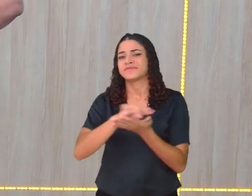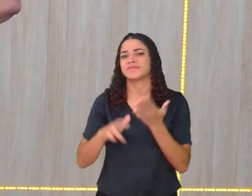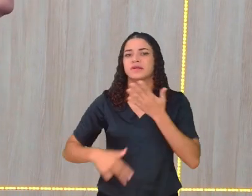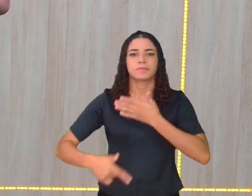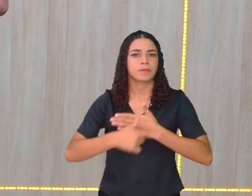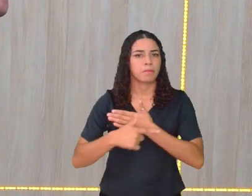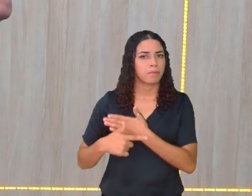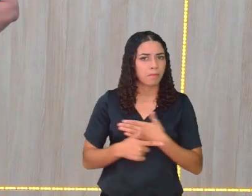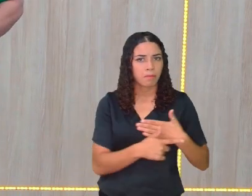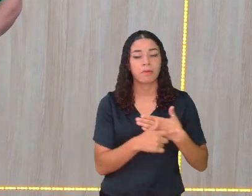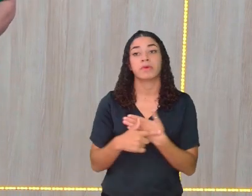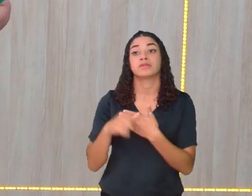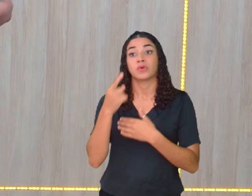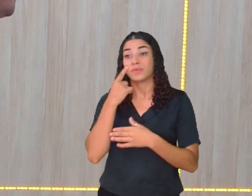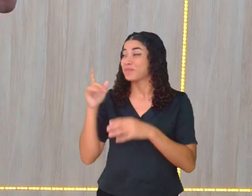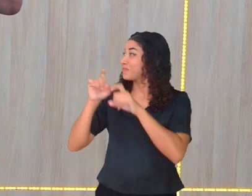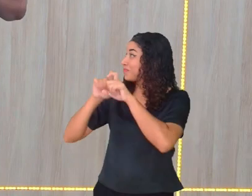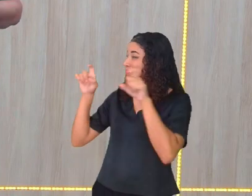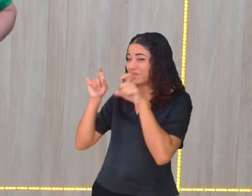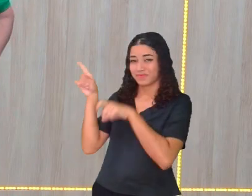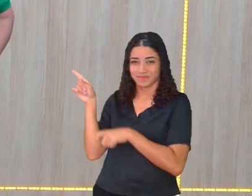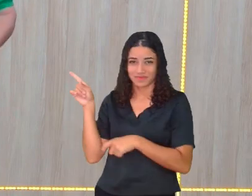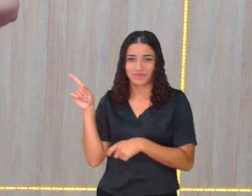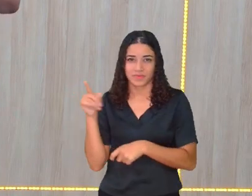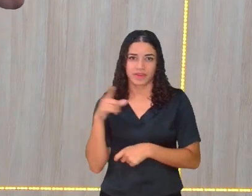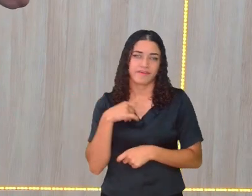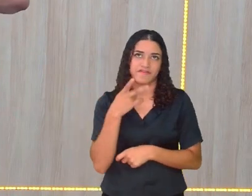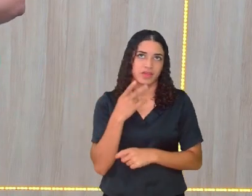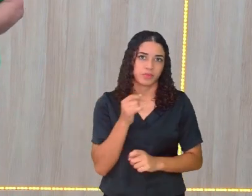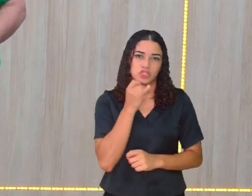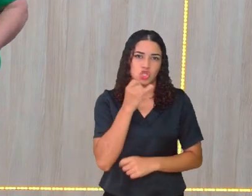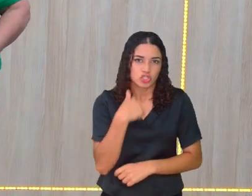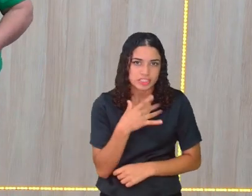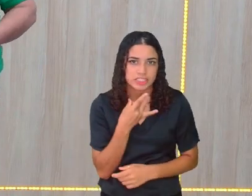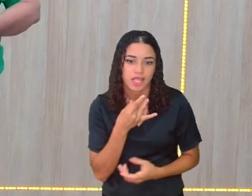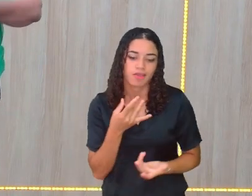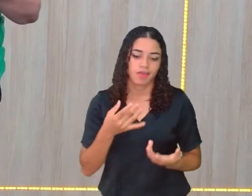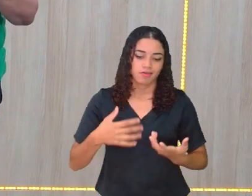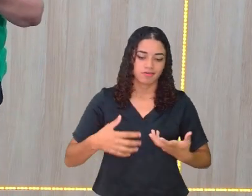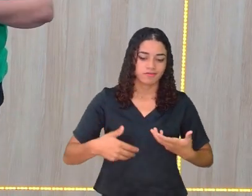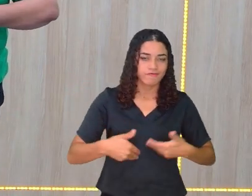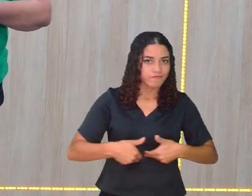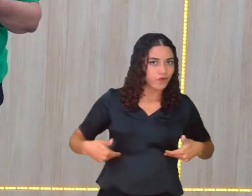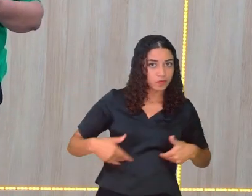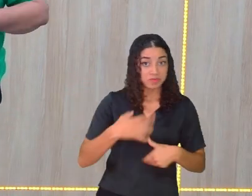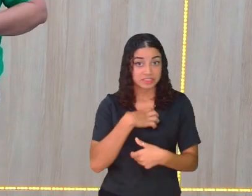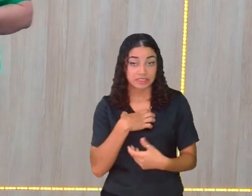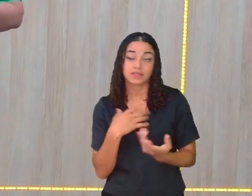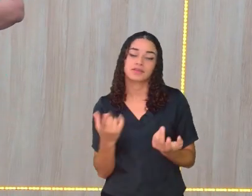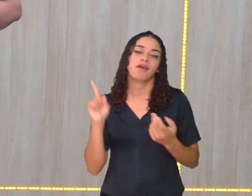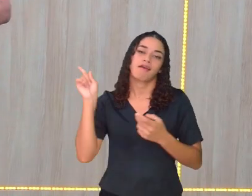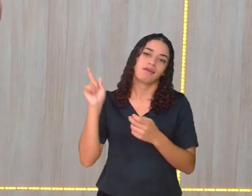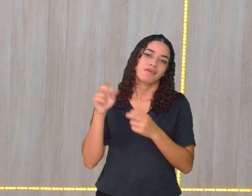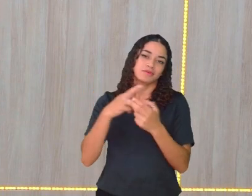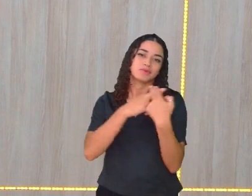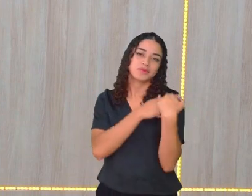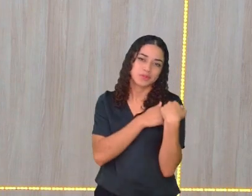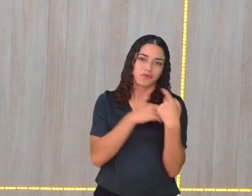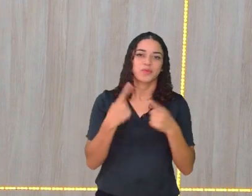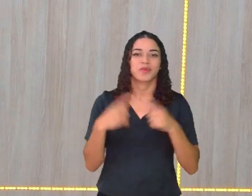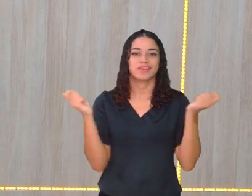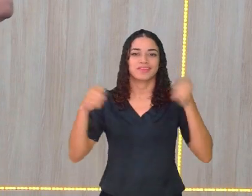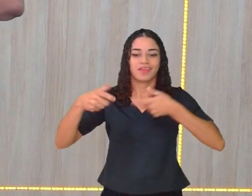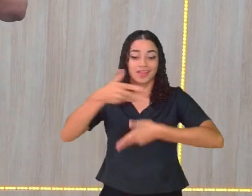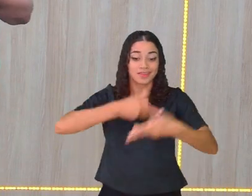funções. Esse hipotálamo aí que vai dizer que a gente está com sede, que a gente está com fome, porque ele tem aí a capacidade de